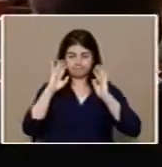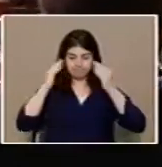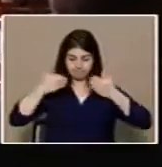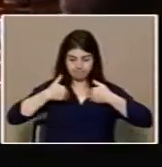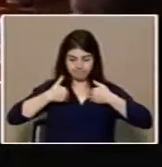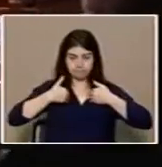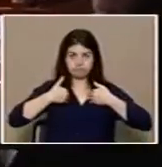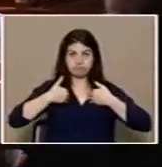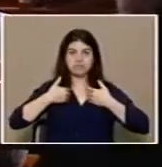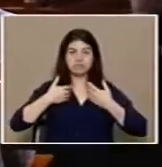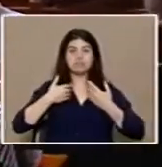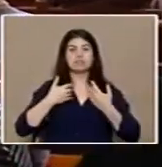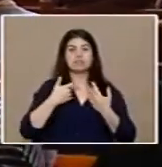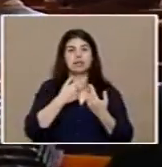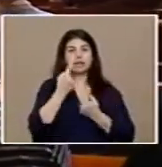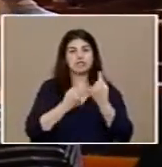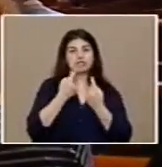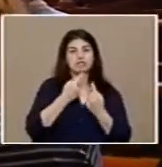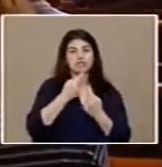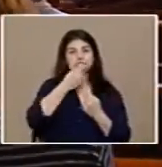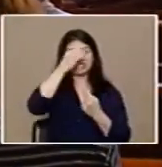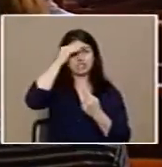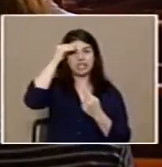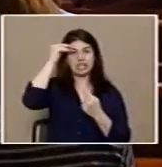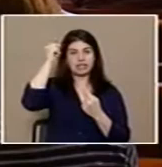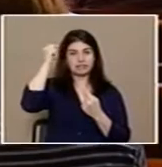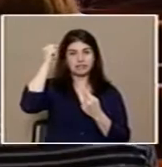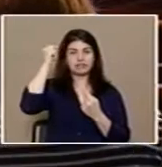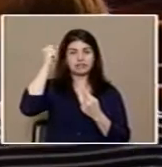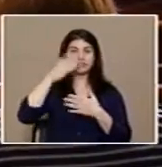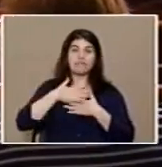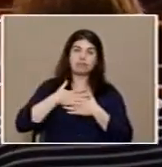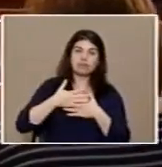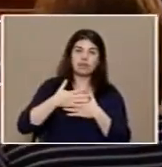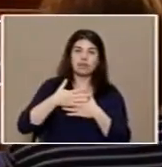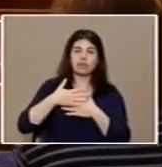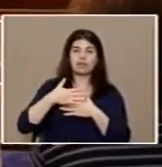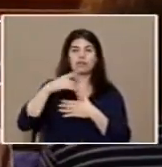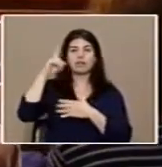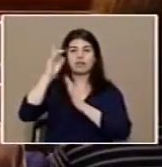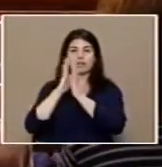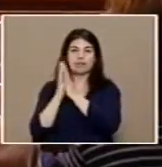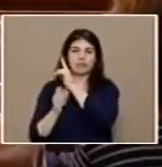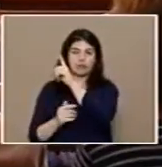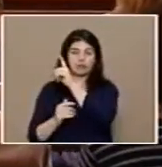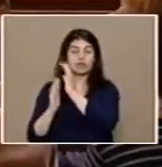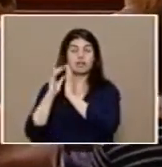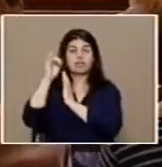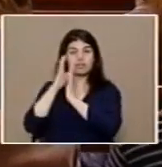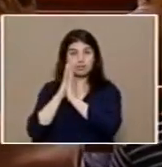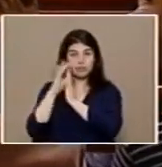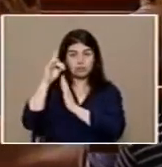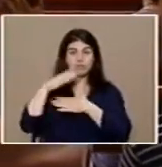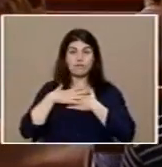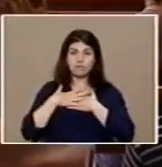si mesmo muitas vezes esquece do plano Divino de Deus de um plano de felicidade de um plano de amor